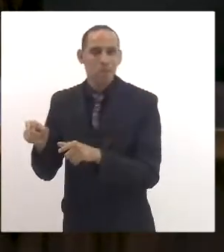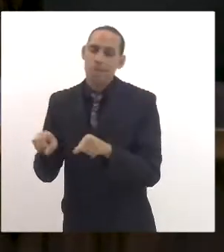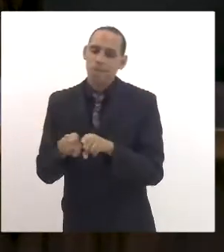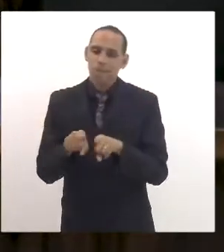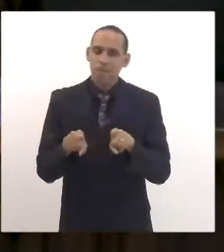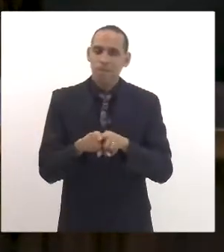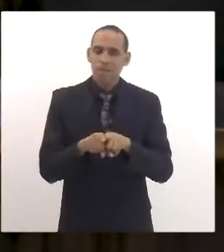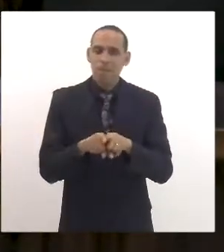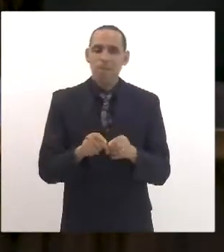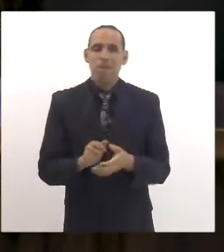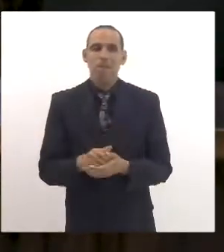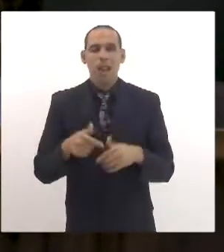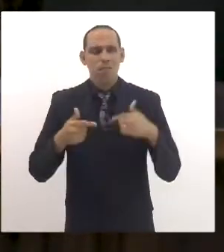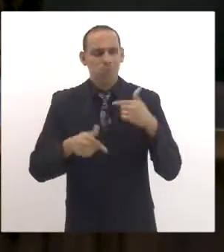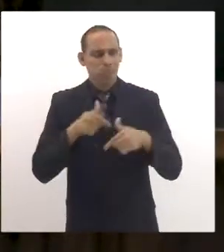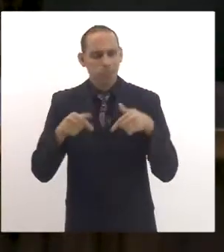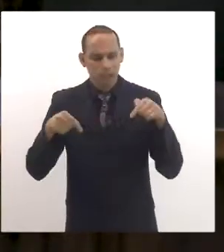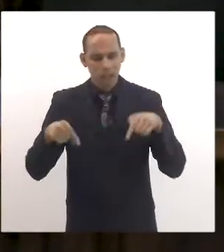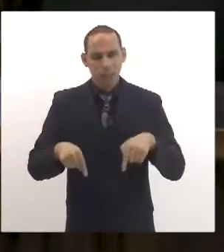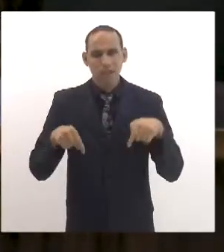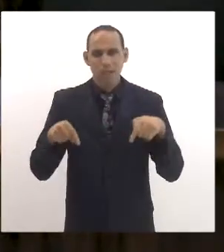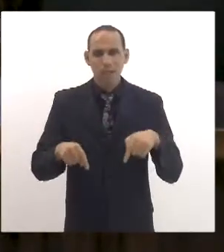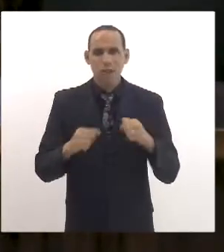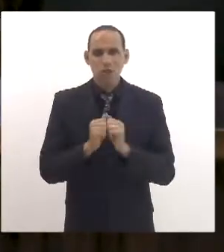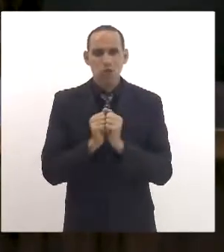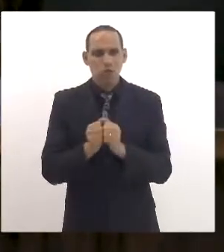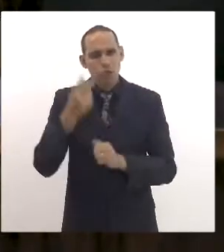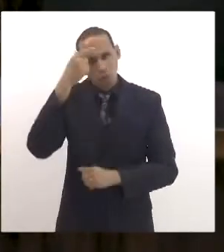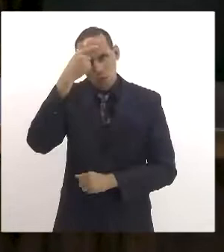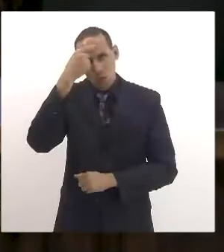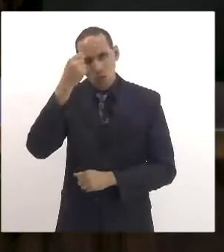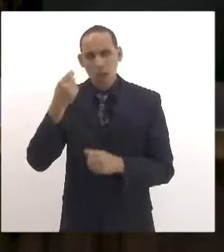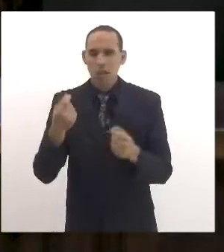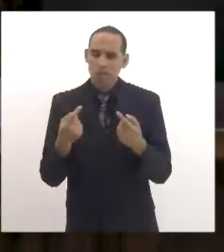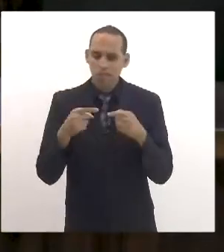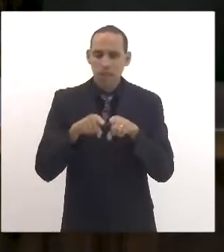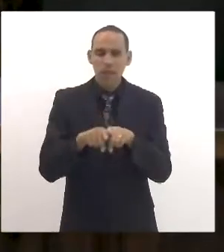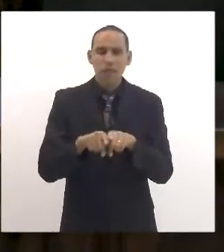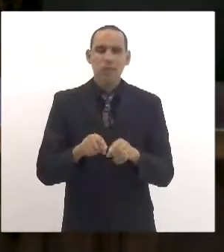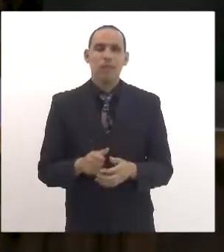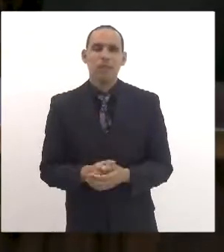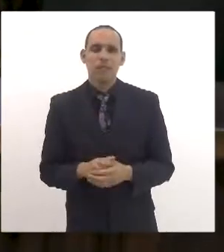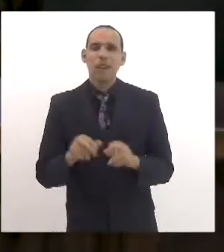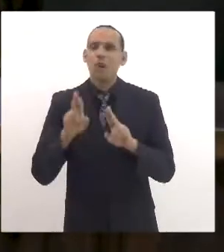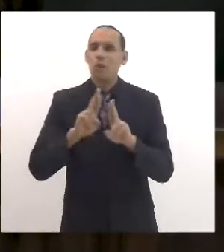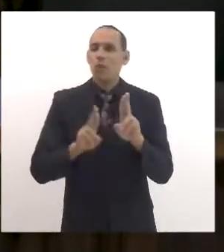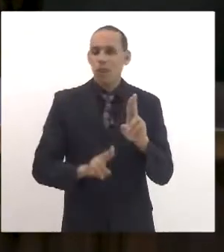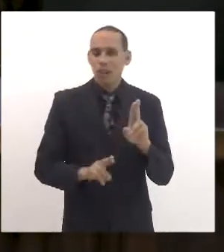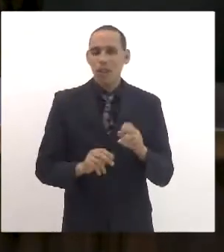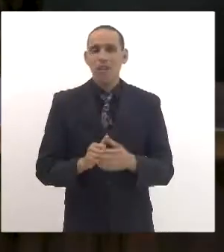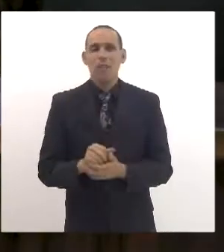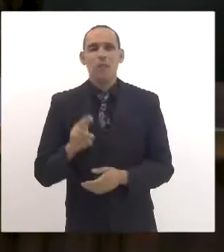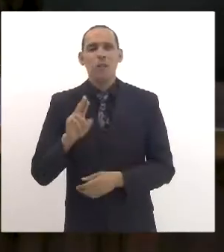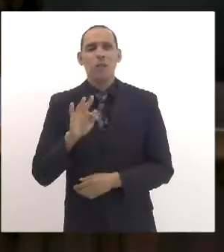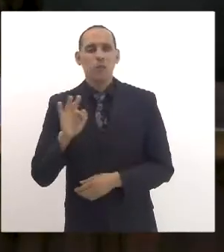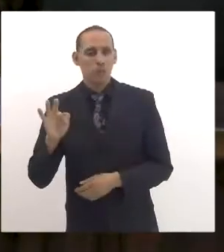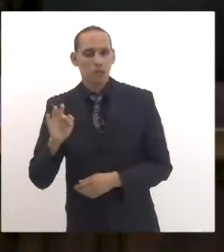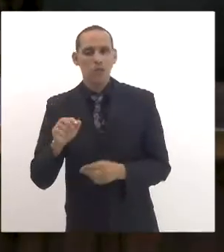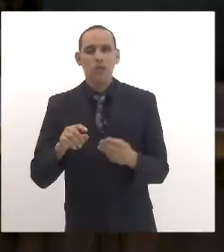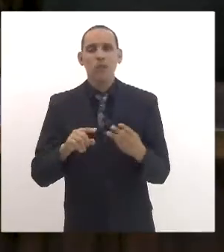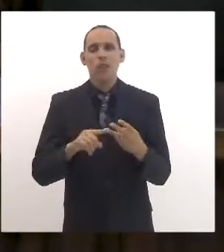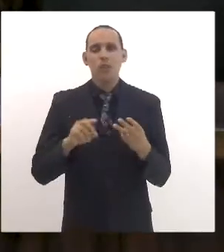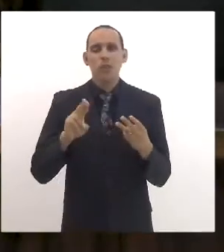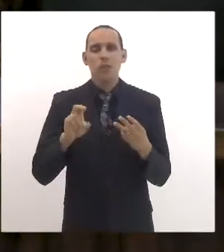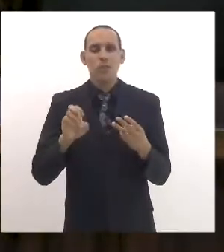também o trabalho aqui realizado em parcerias com as nossas universidades, com a UFRJ, com a UF, com a